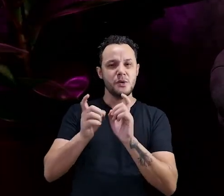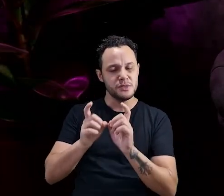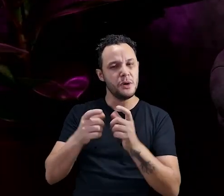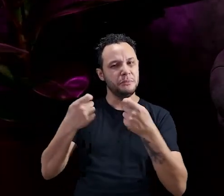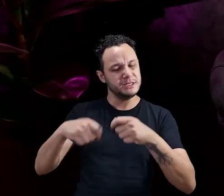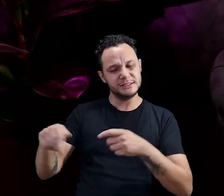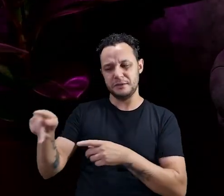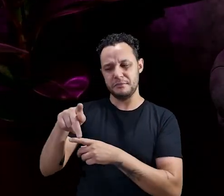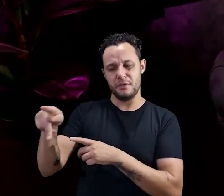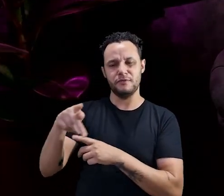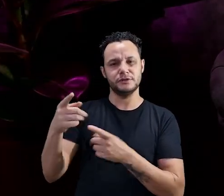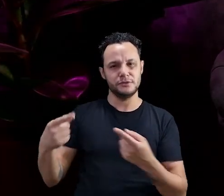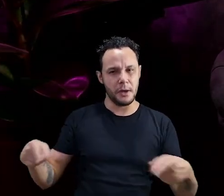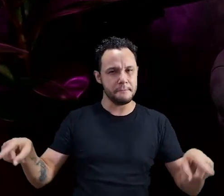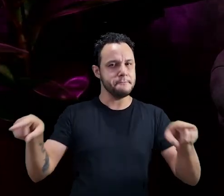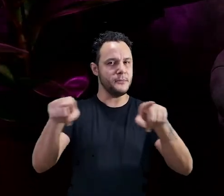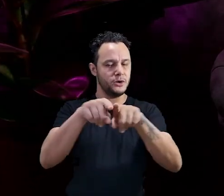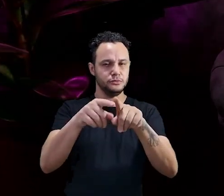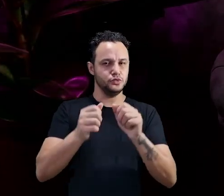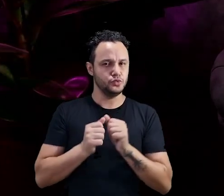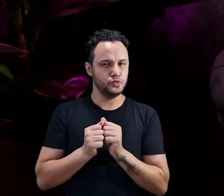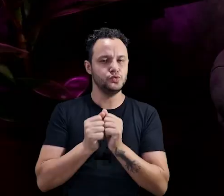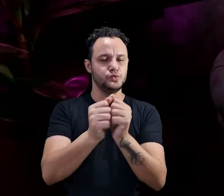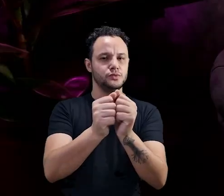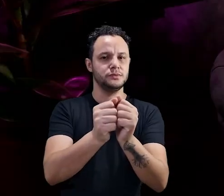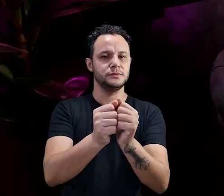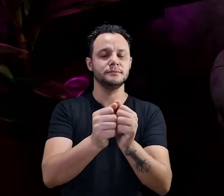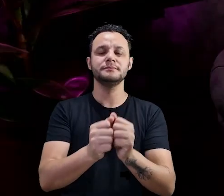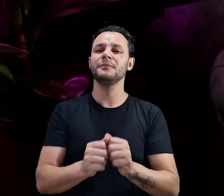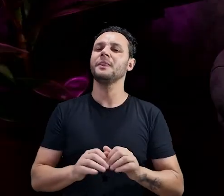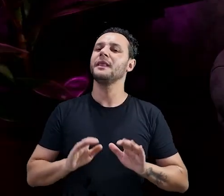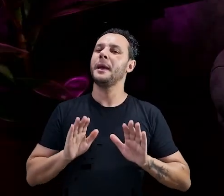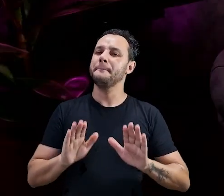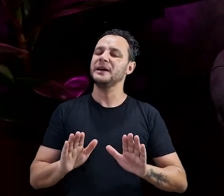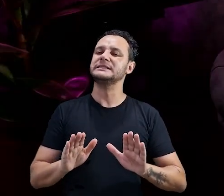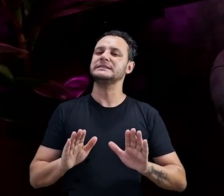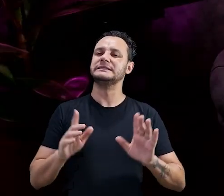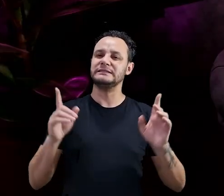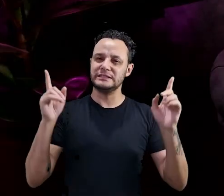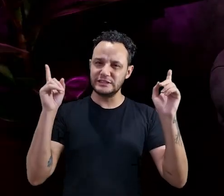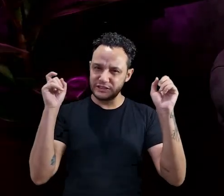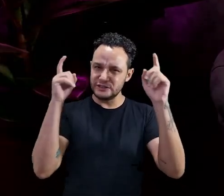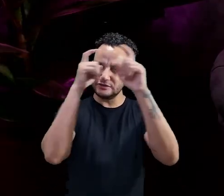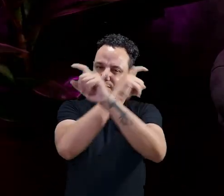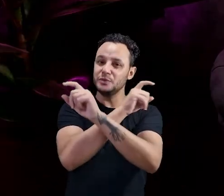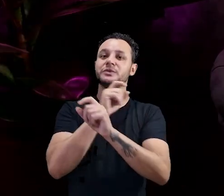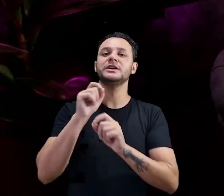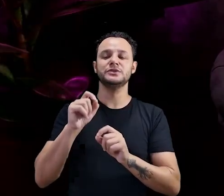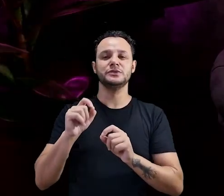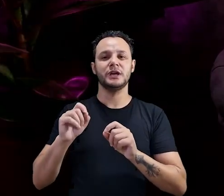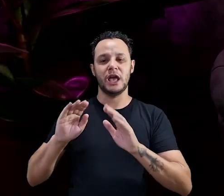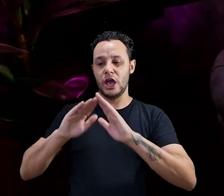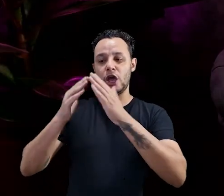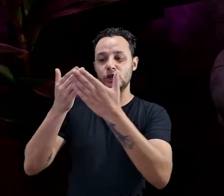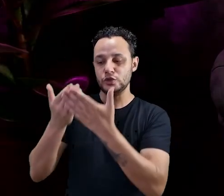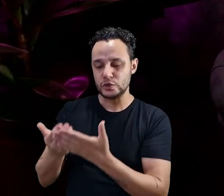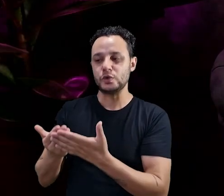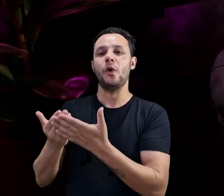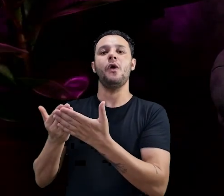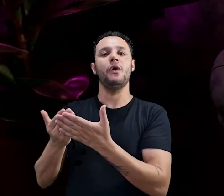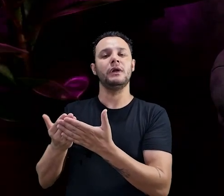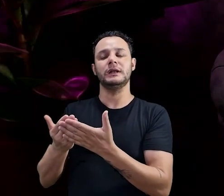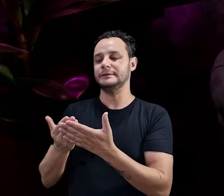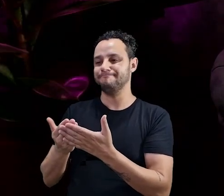com os professores regentes. E é exatamente nesse ponto que mora o desafio da gente não ter uma sala de recursos na